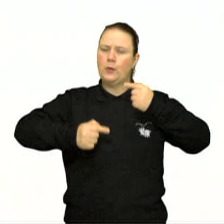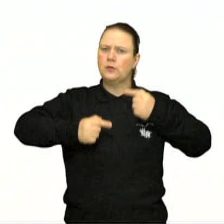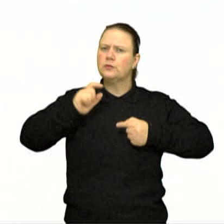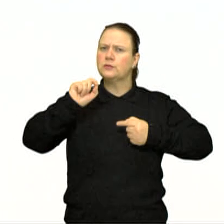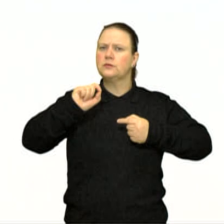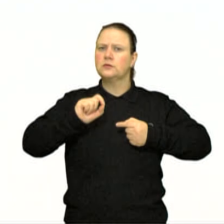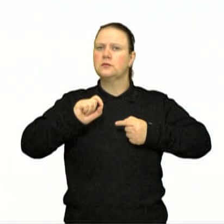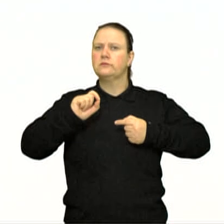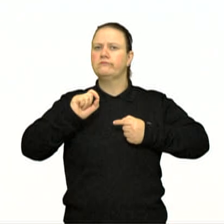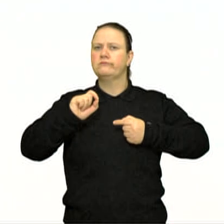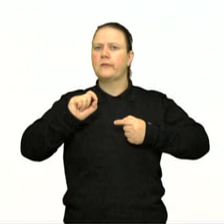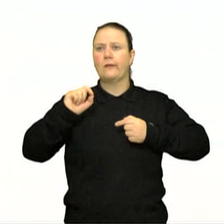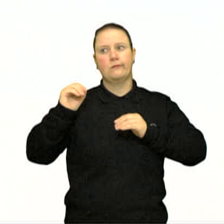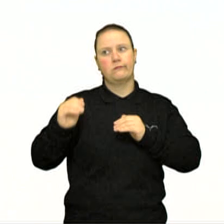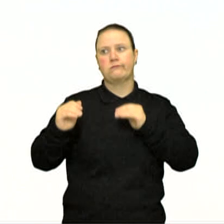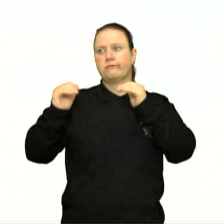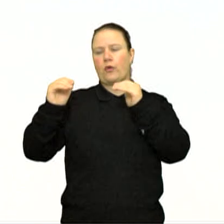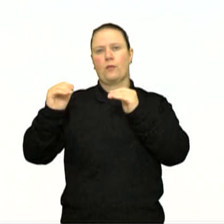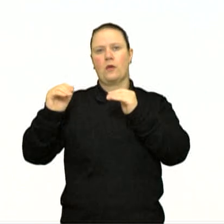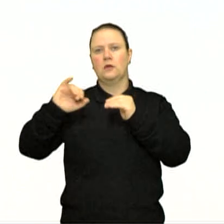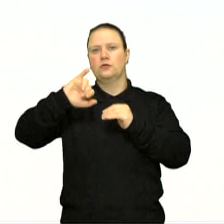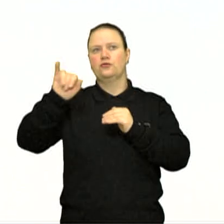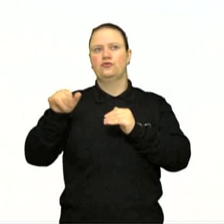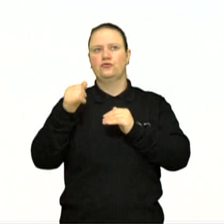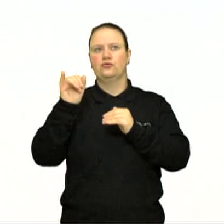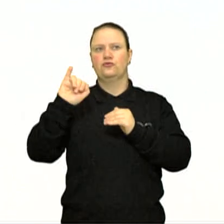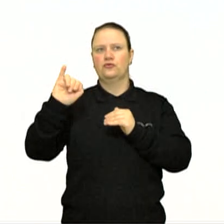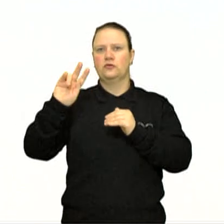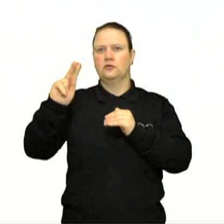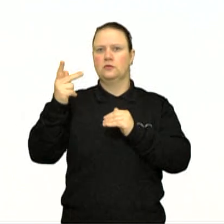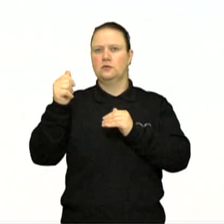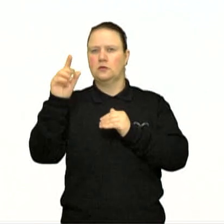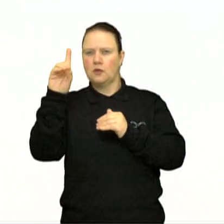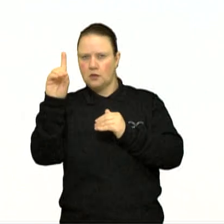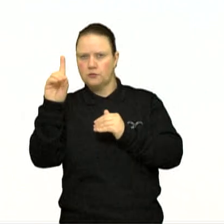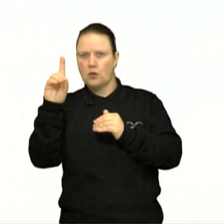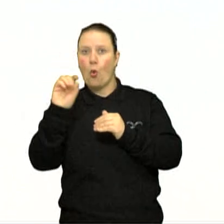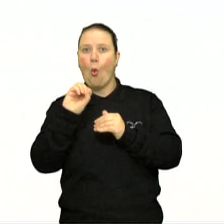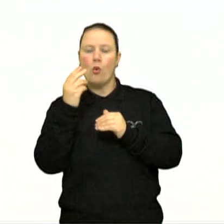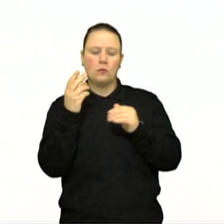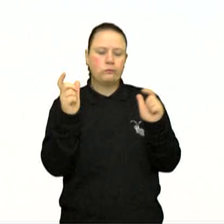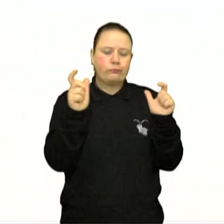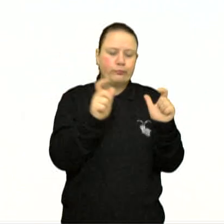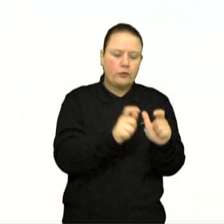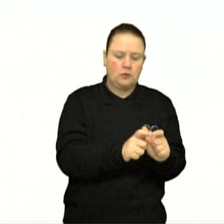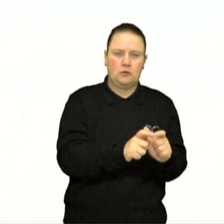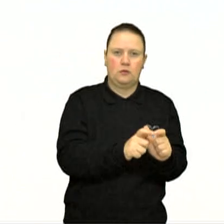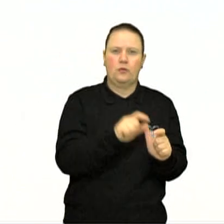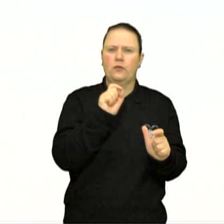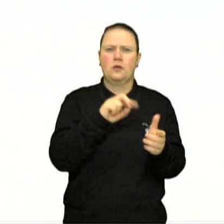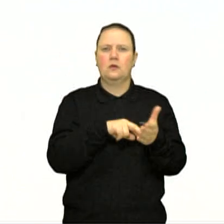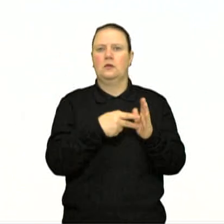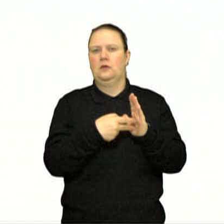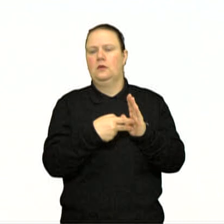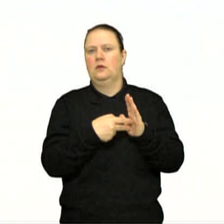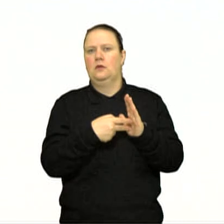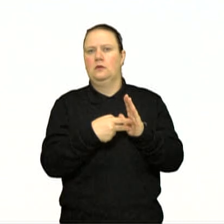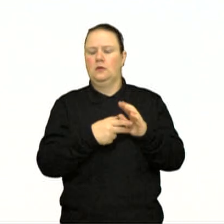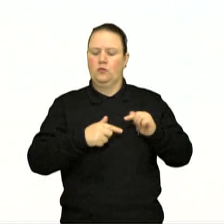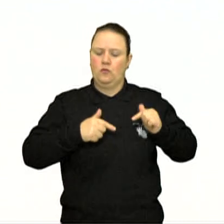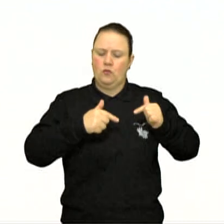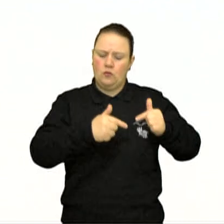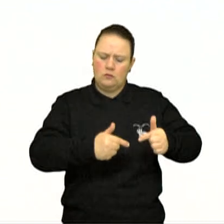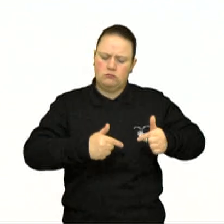grande jihad, digamos assim, e a pequena jihad, né? A pequena jihad seria esta jihad, né, esta